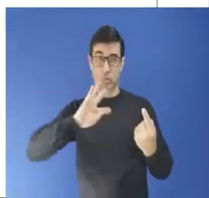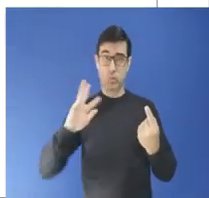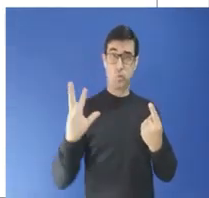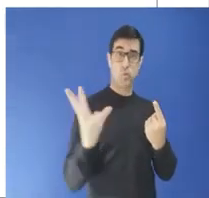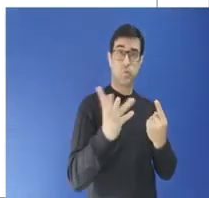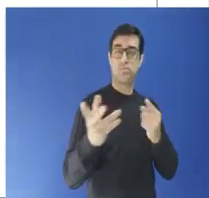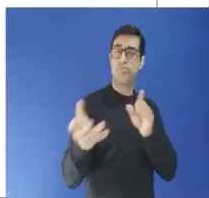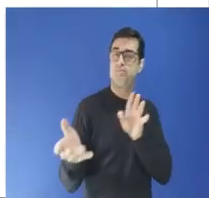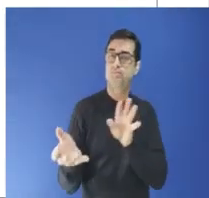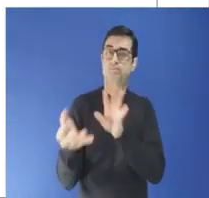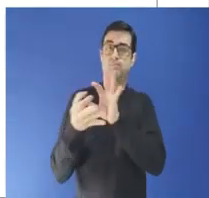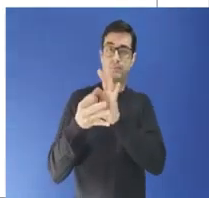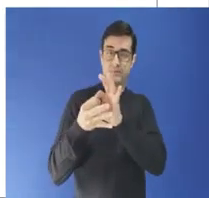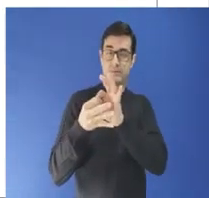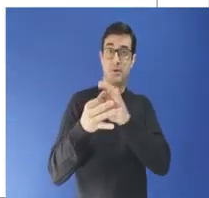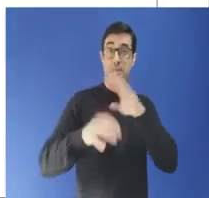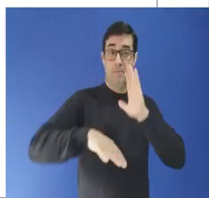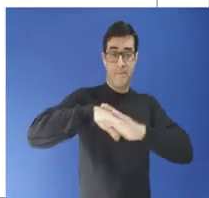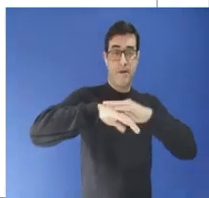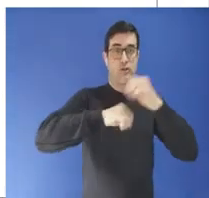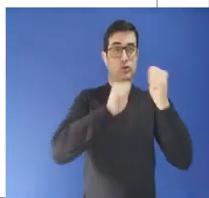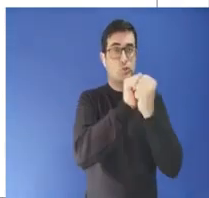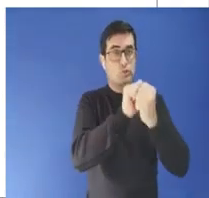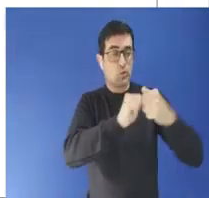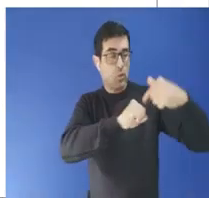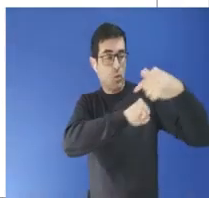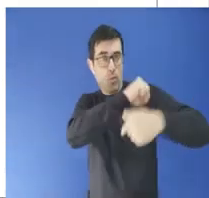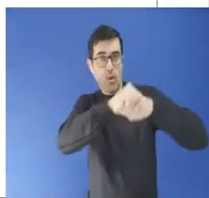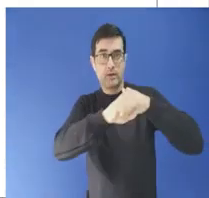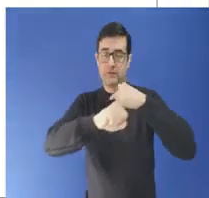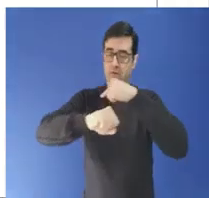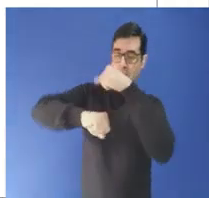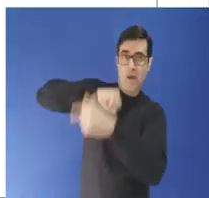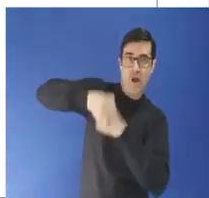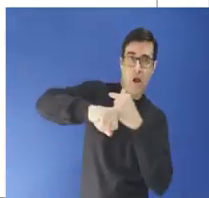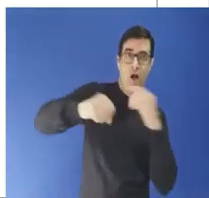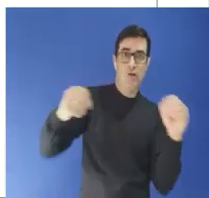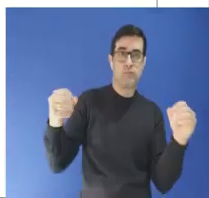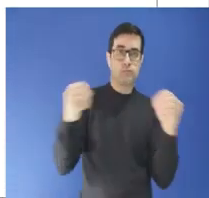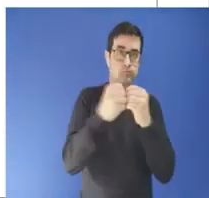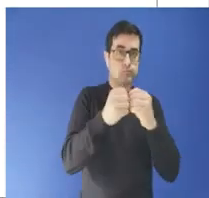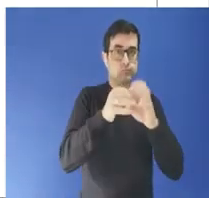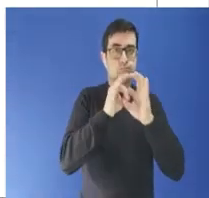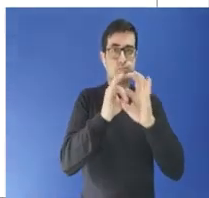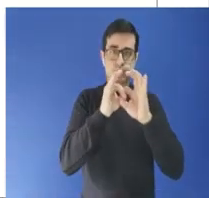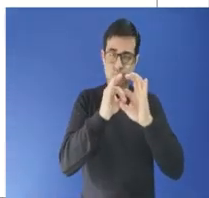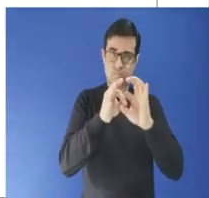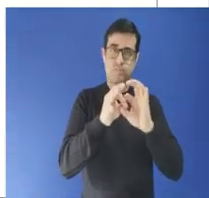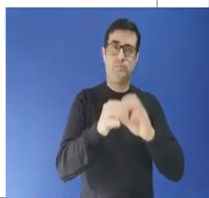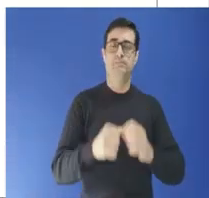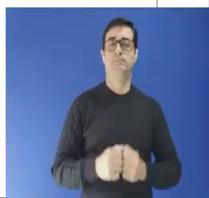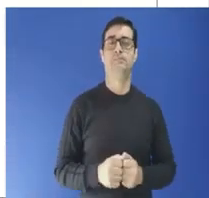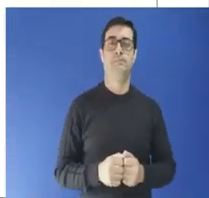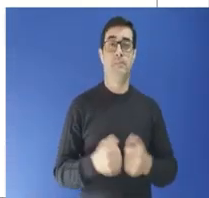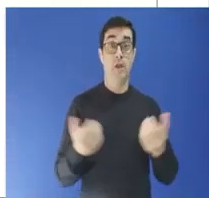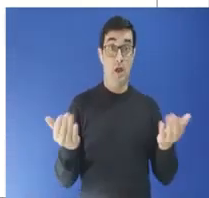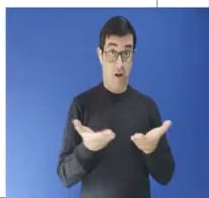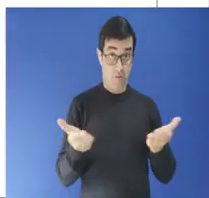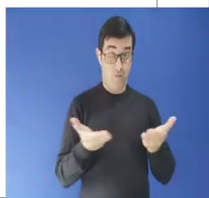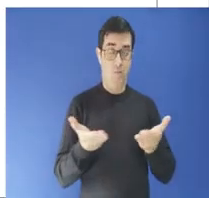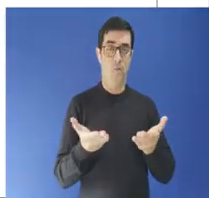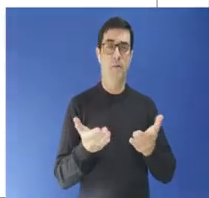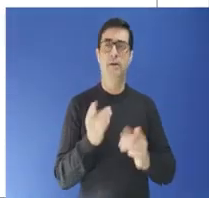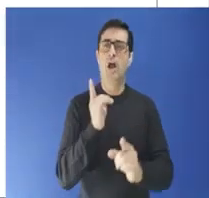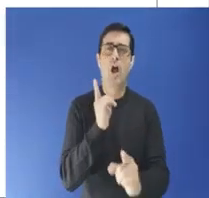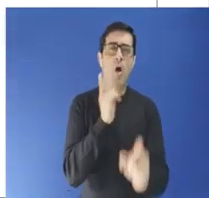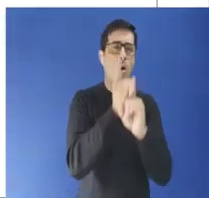pelo menos a mais um átomo para poder atingir uma estabilidade e poder existir. Então, não